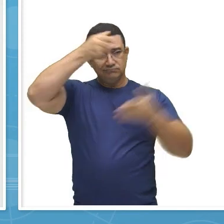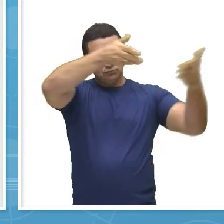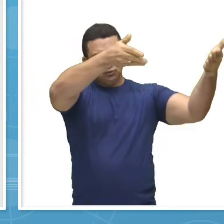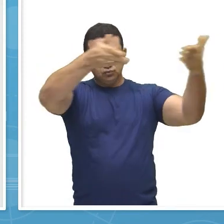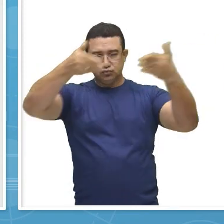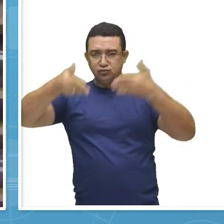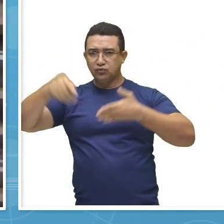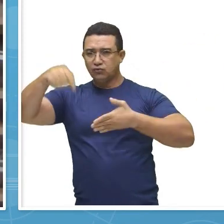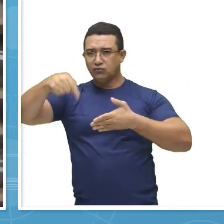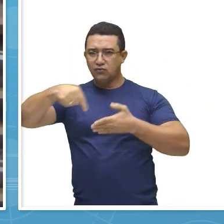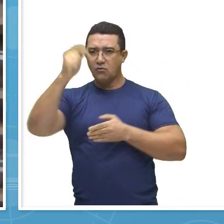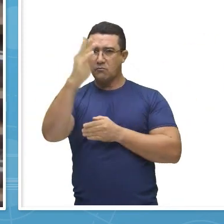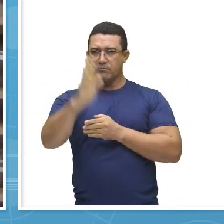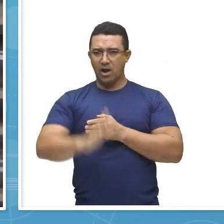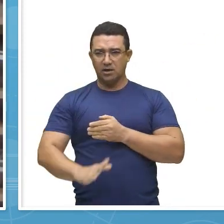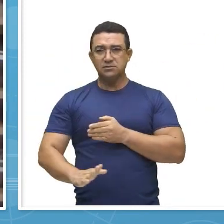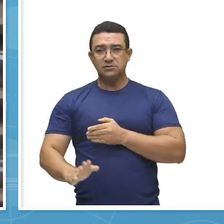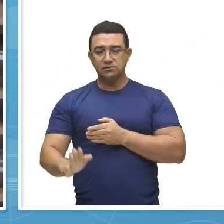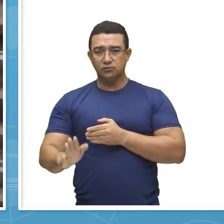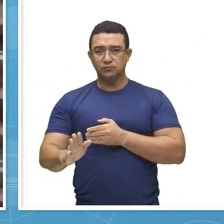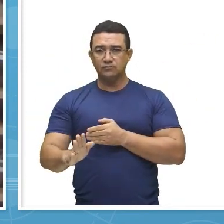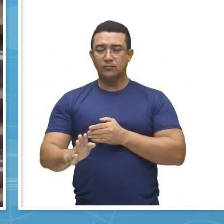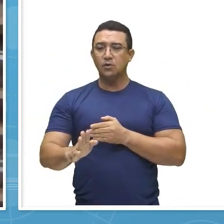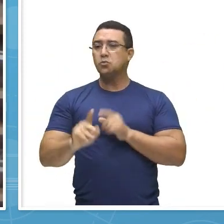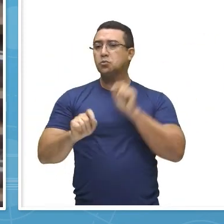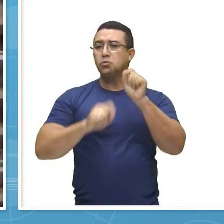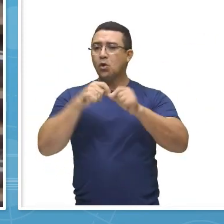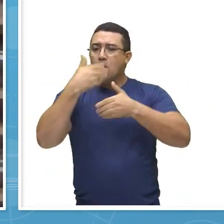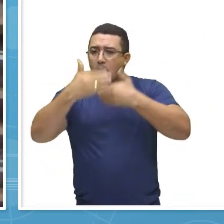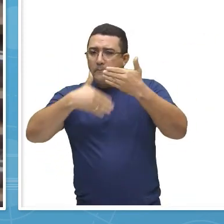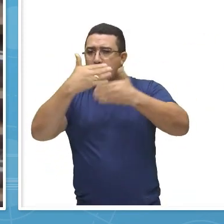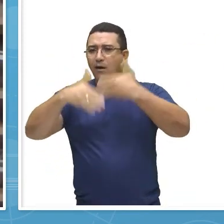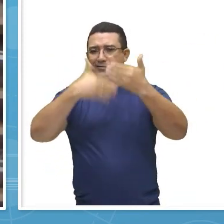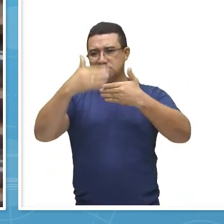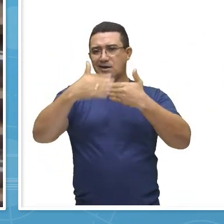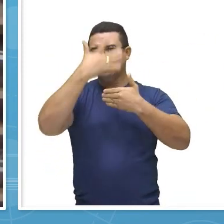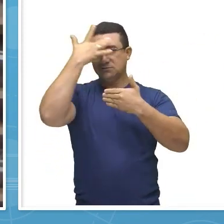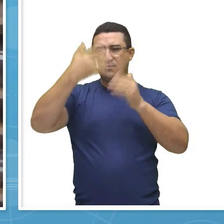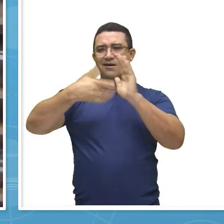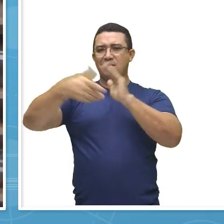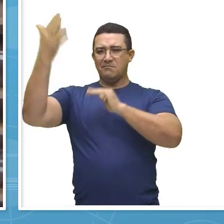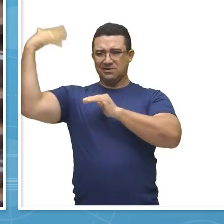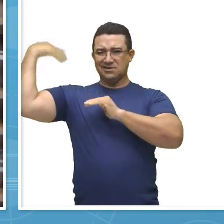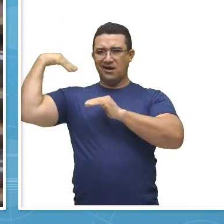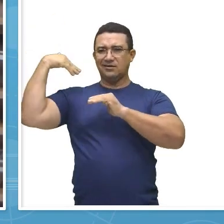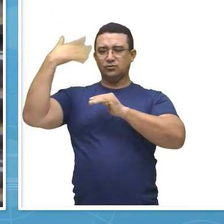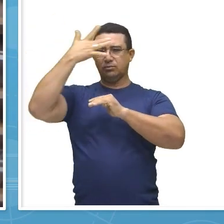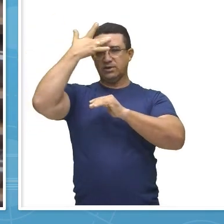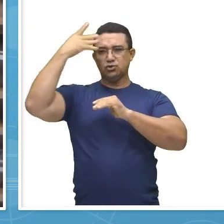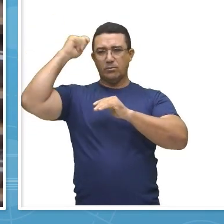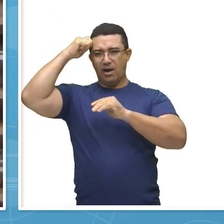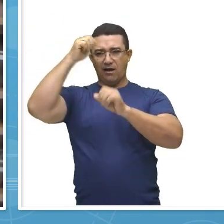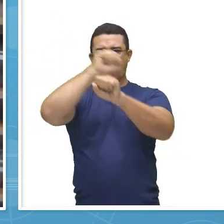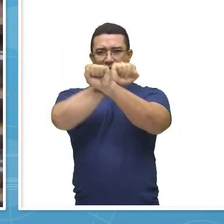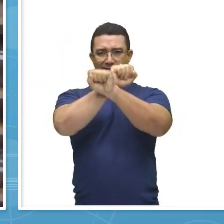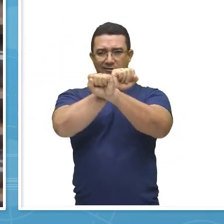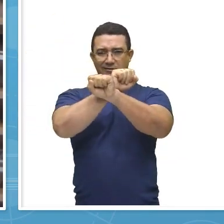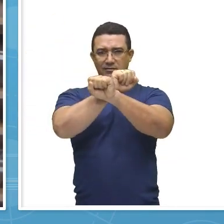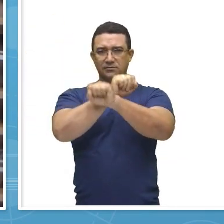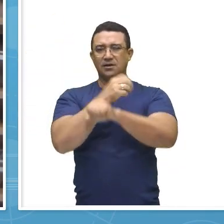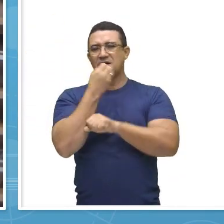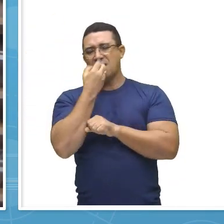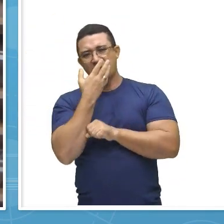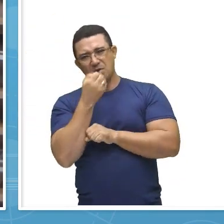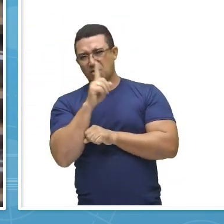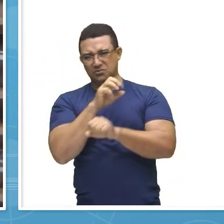nosso território, hoje Brasil, através do processo de escravização, como vocês já sabem, né? Não é nada bacana o processo